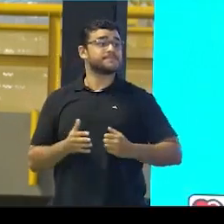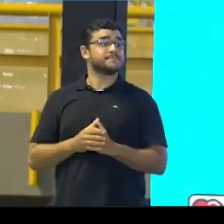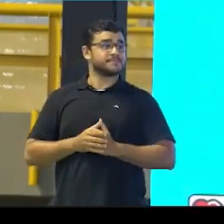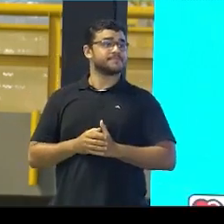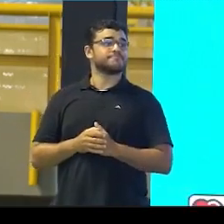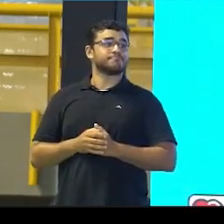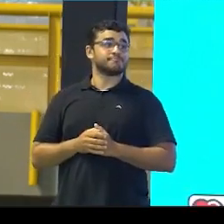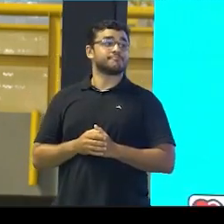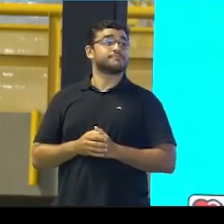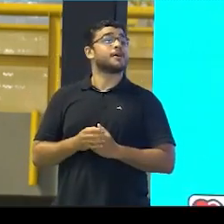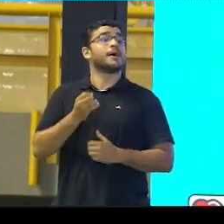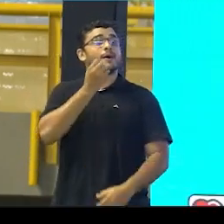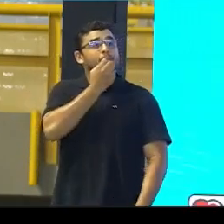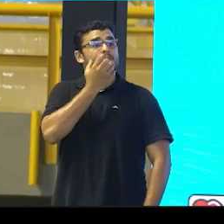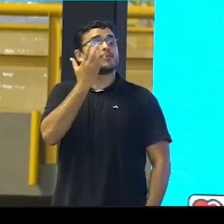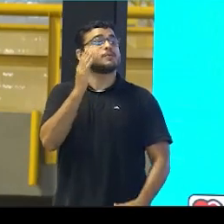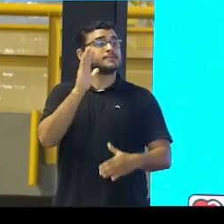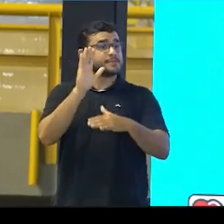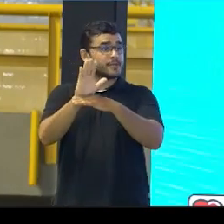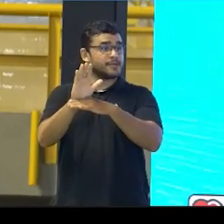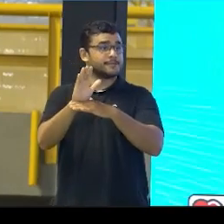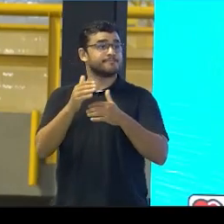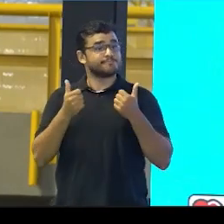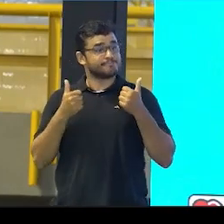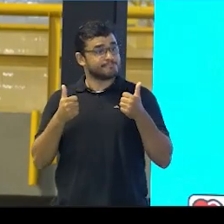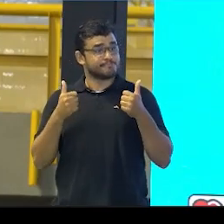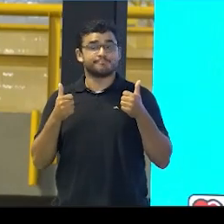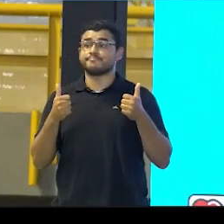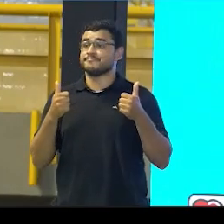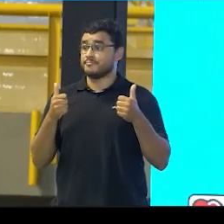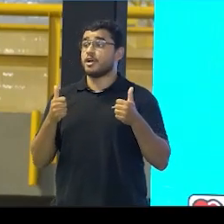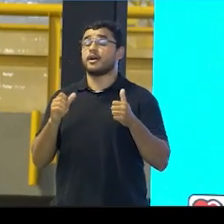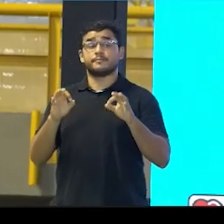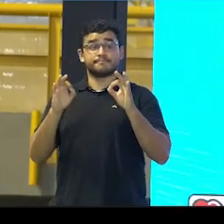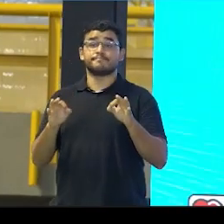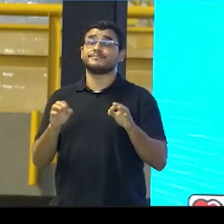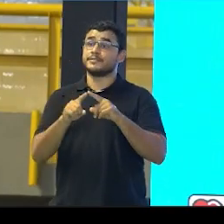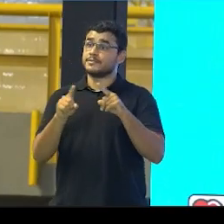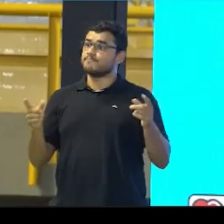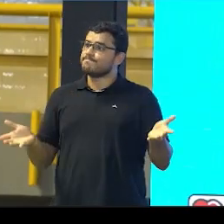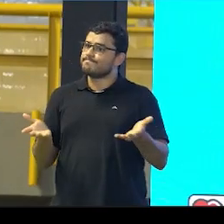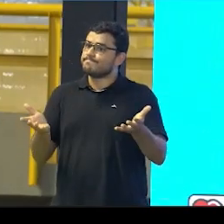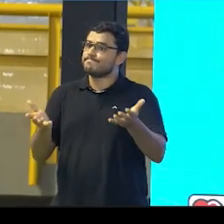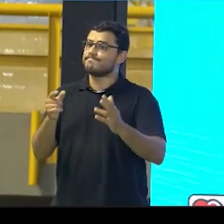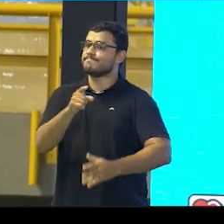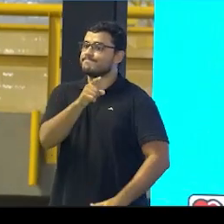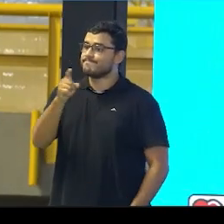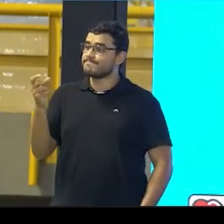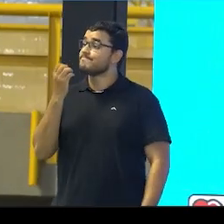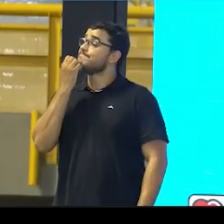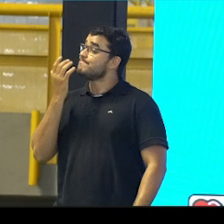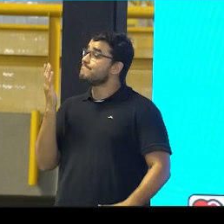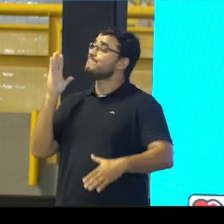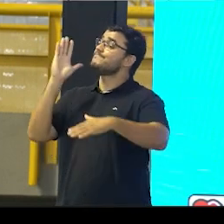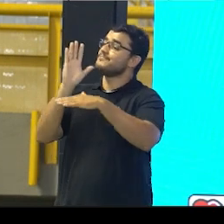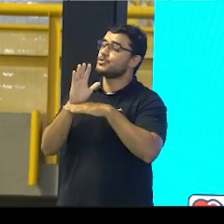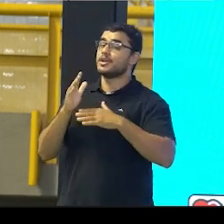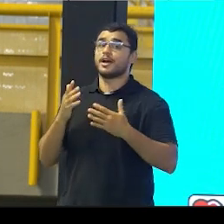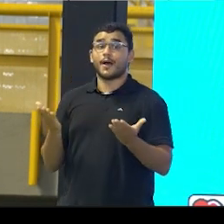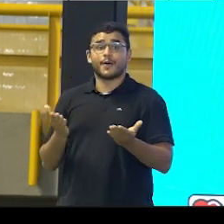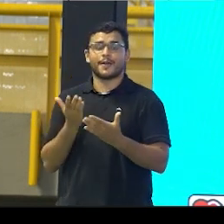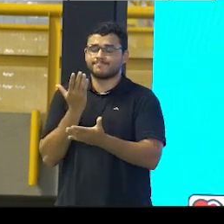Mas quando eu digo boa tarde mesmo, aquele boa tarde cheio de energia, de empolgação, porque nós vamos ter